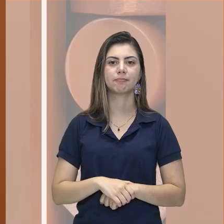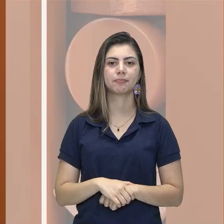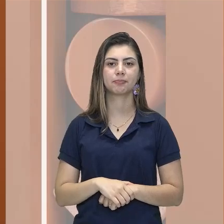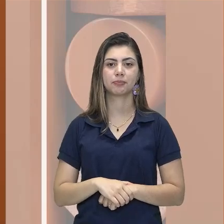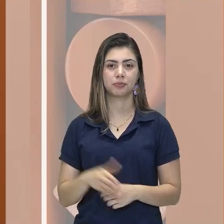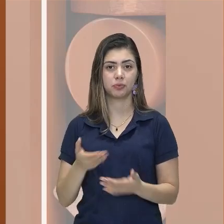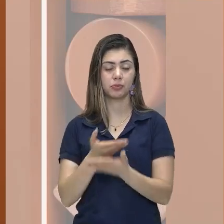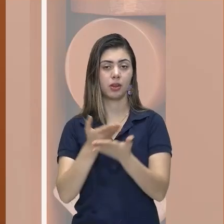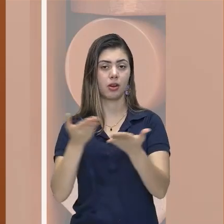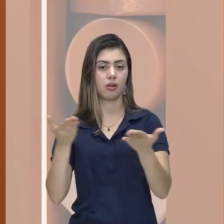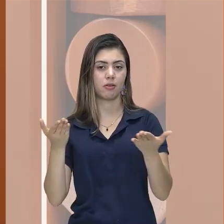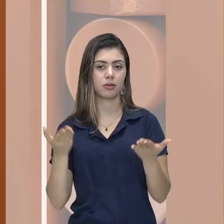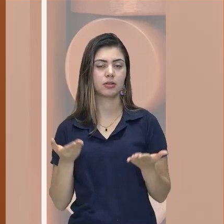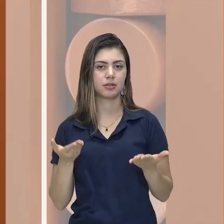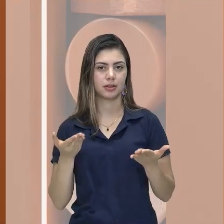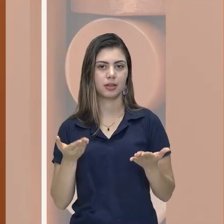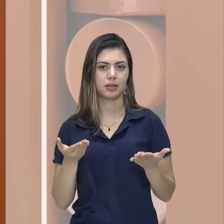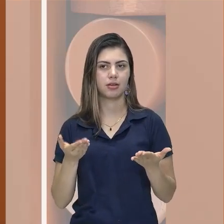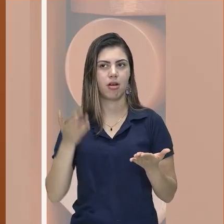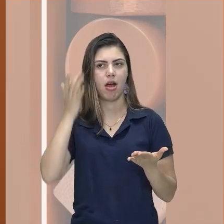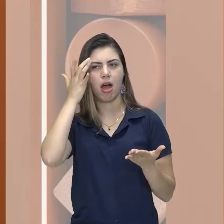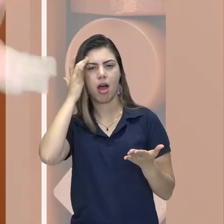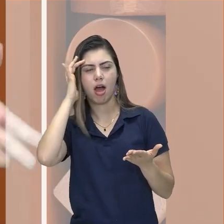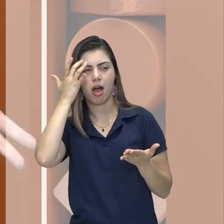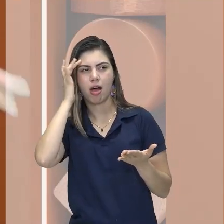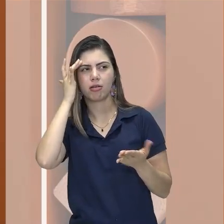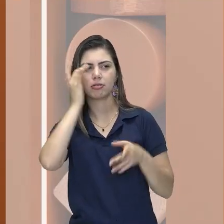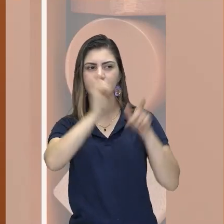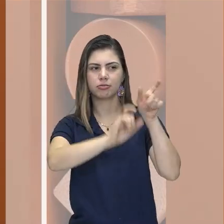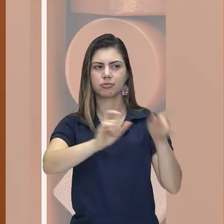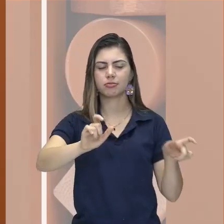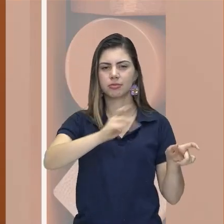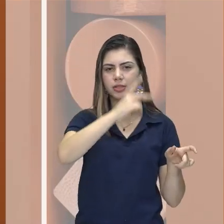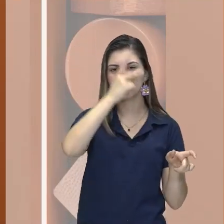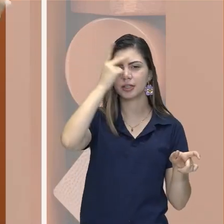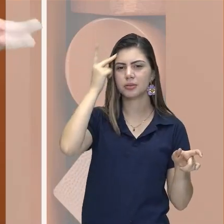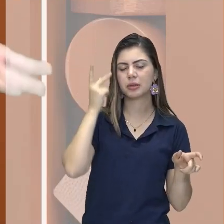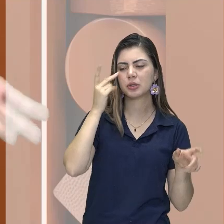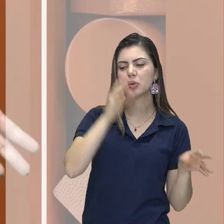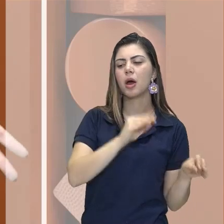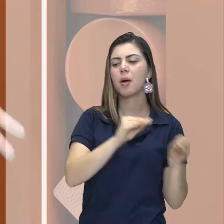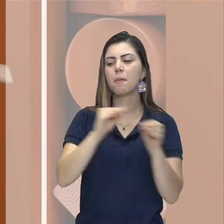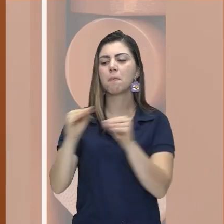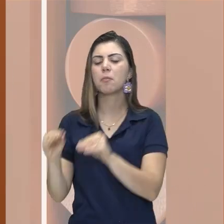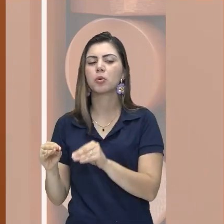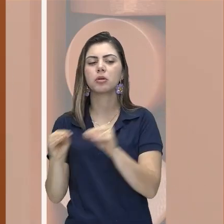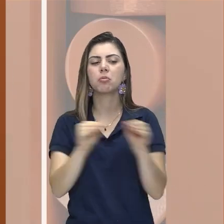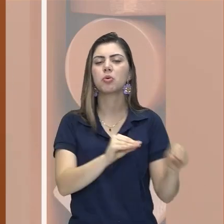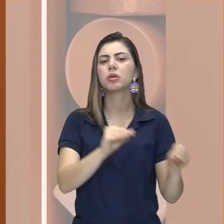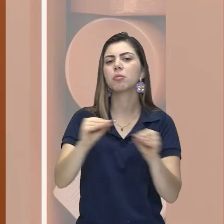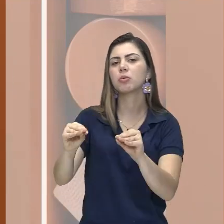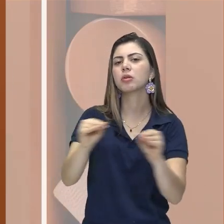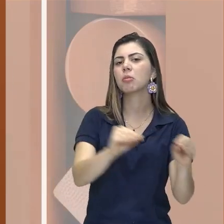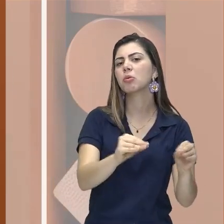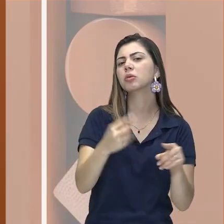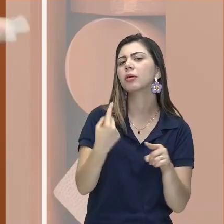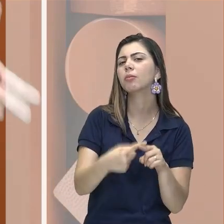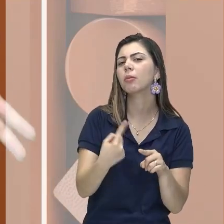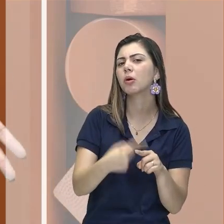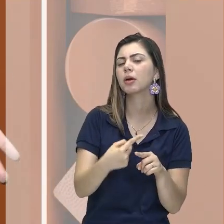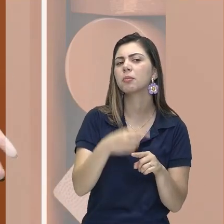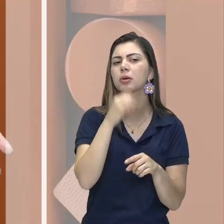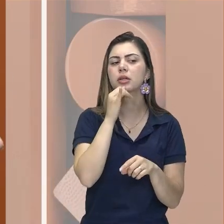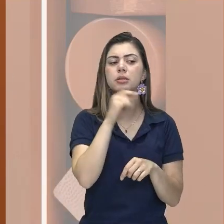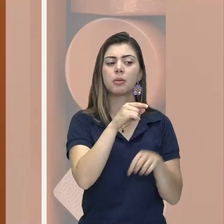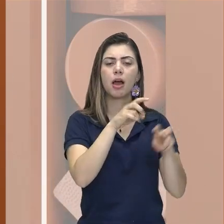você... por que você acha, né, que as pessoas, elas migram, elas se deslocam das áreas rurais para as